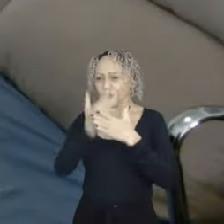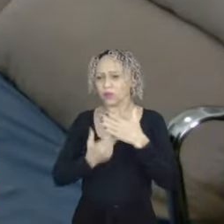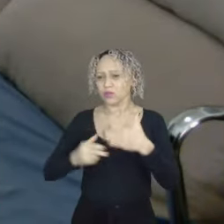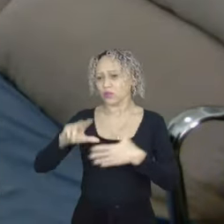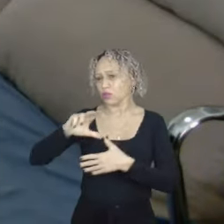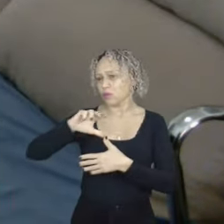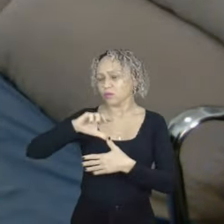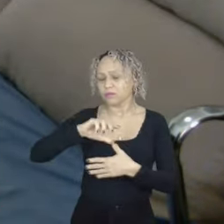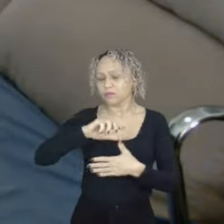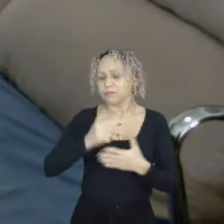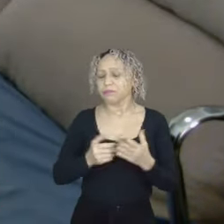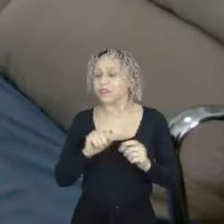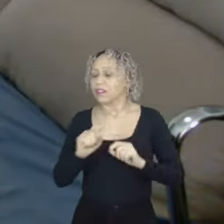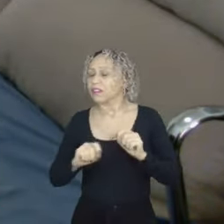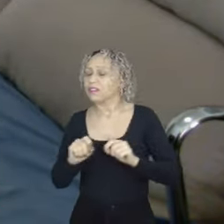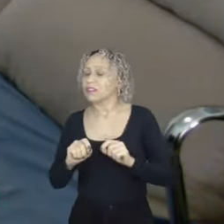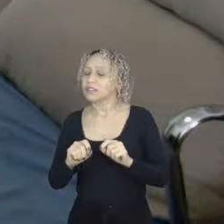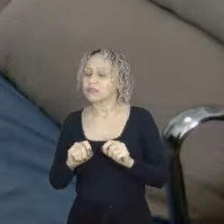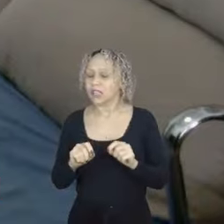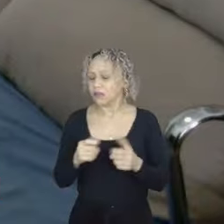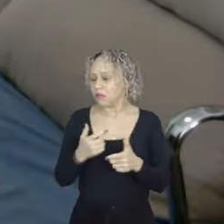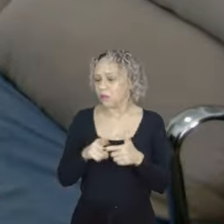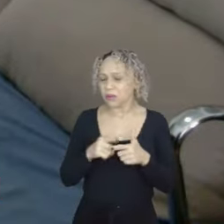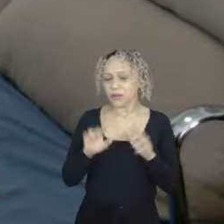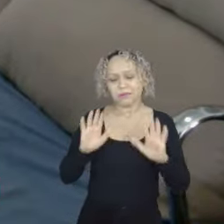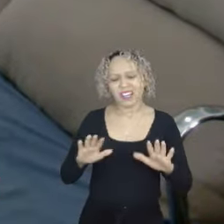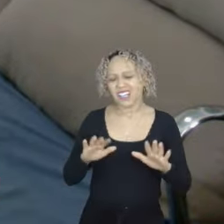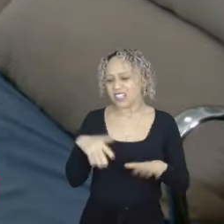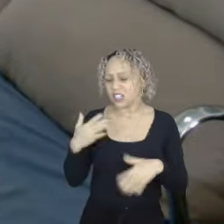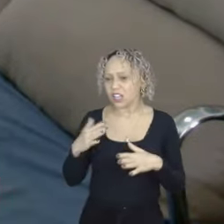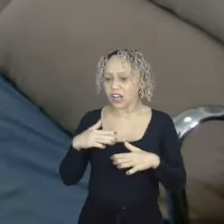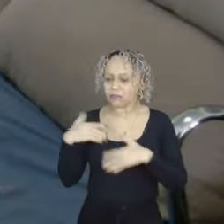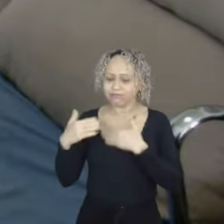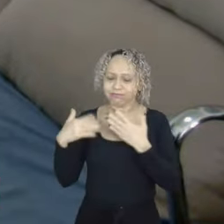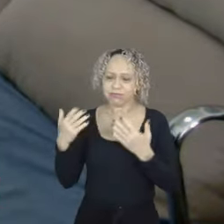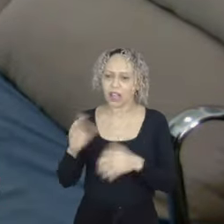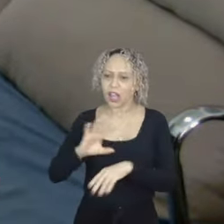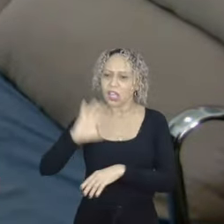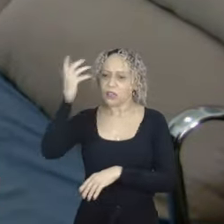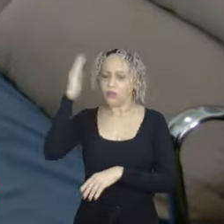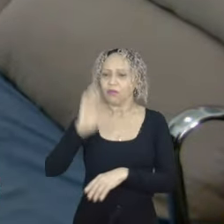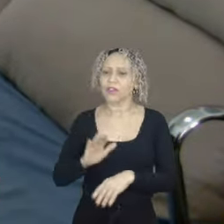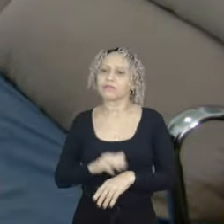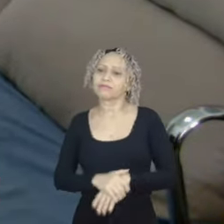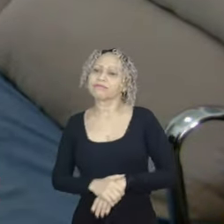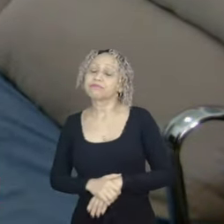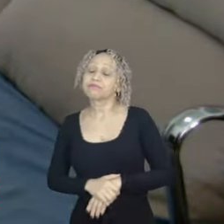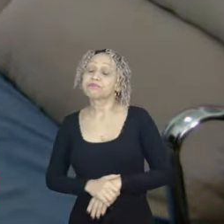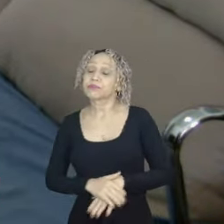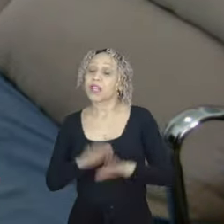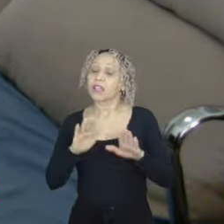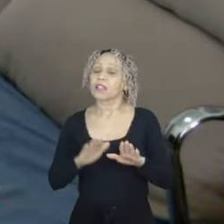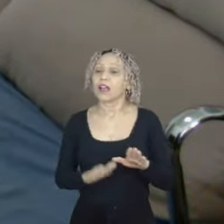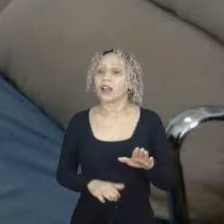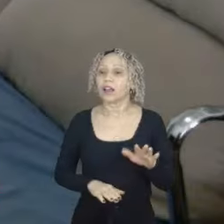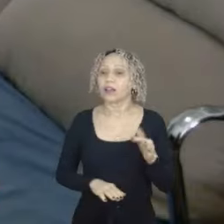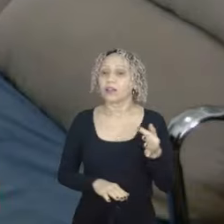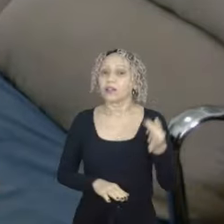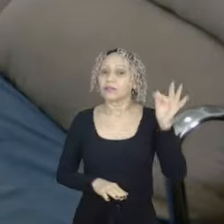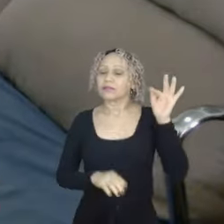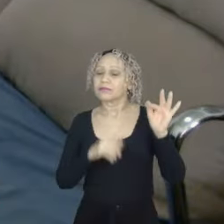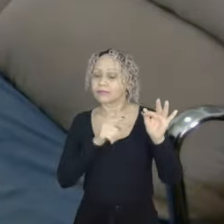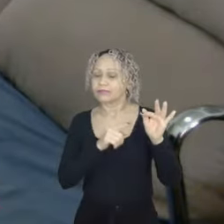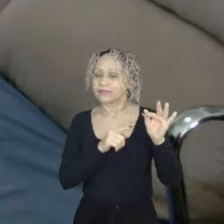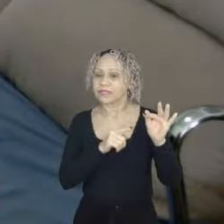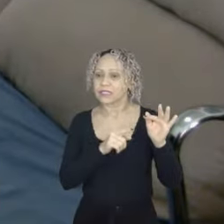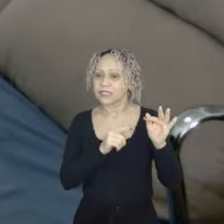cara tanto para o Brasil quanto para a França. Na terça-feira, além da honraria que o presidente francês concedeu ali, a honraria máxima